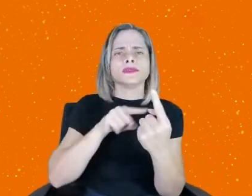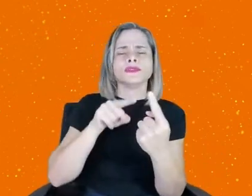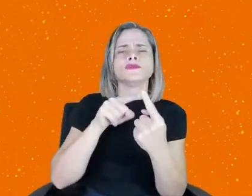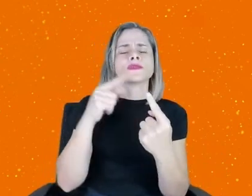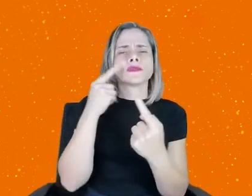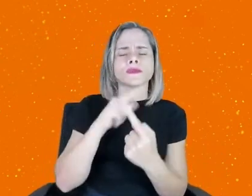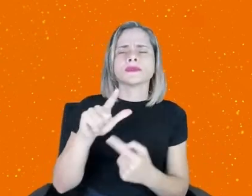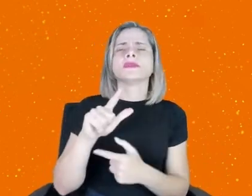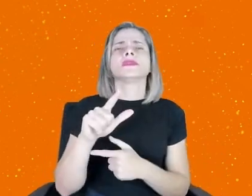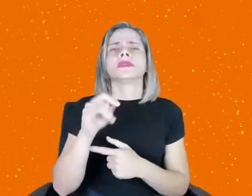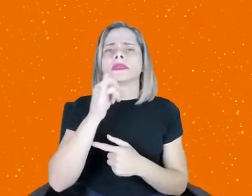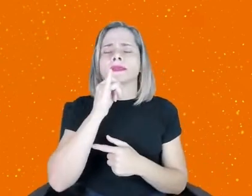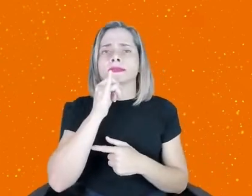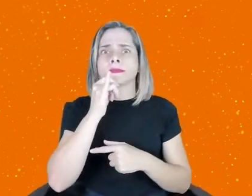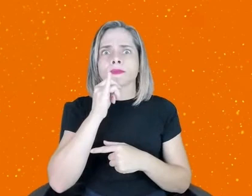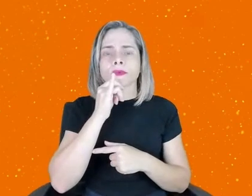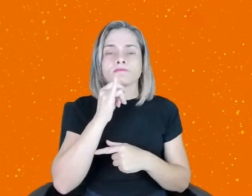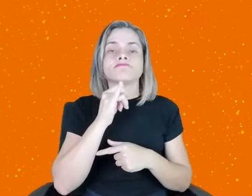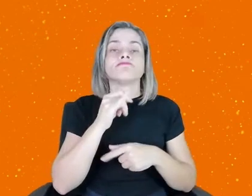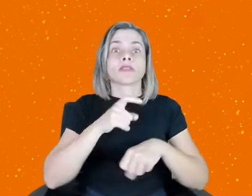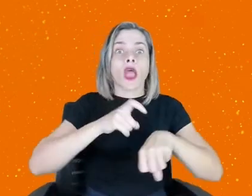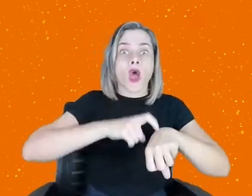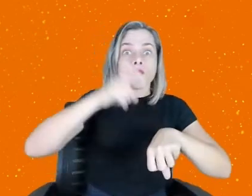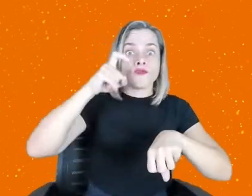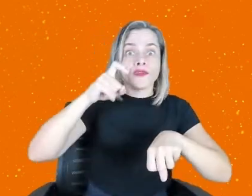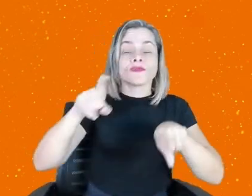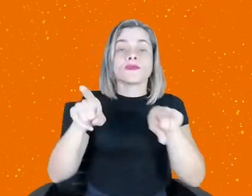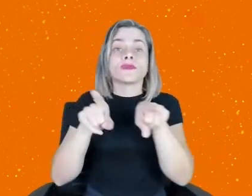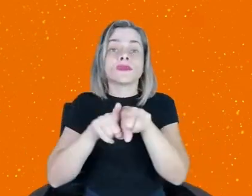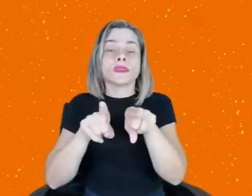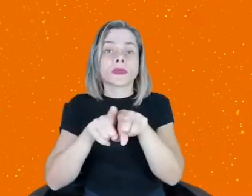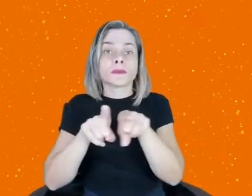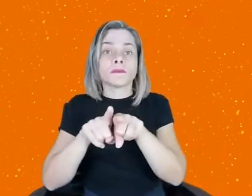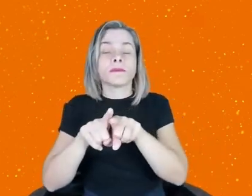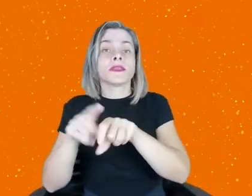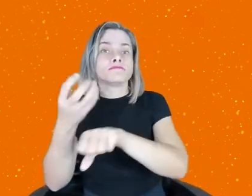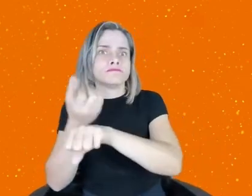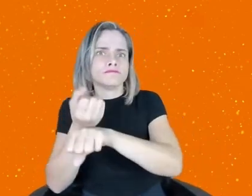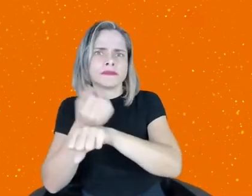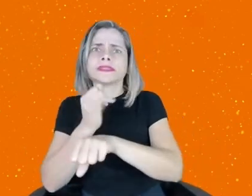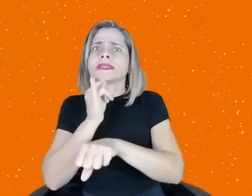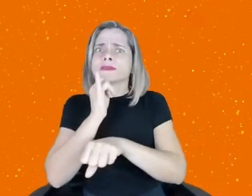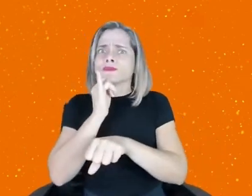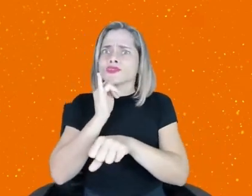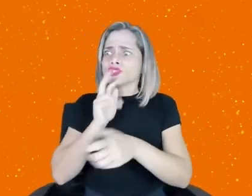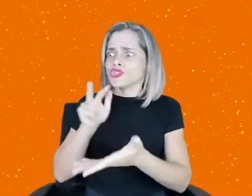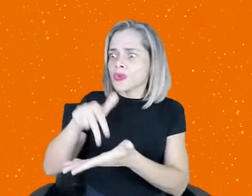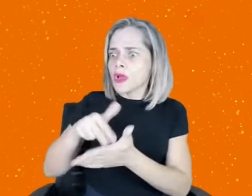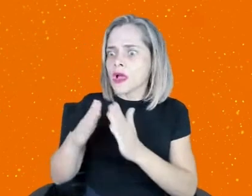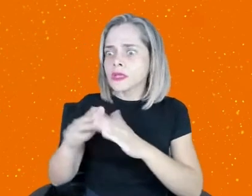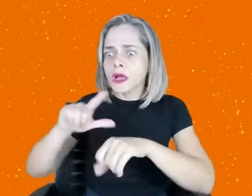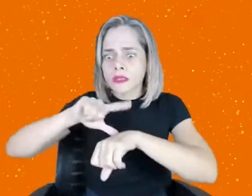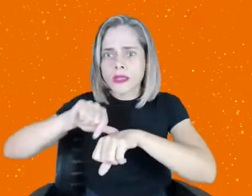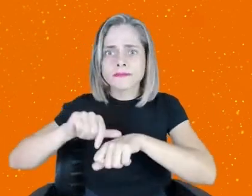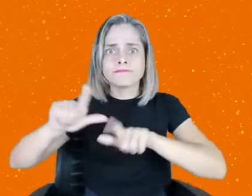canal linear e de repente que chegou em casa atrasado ali para o teu o teu canal de Notícias ou para o